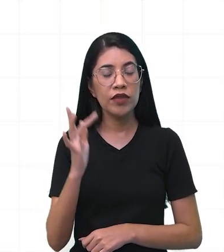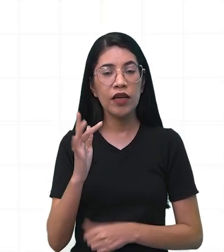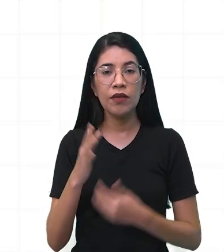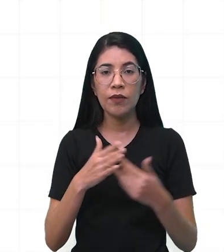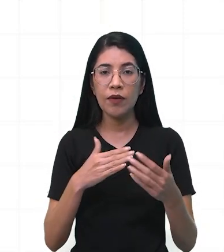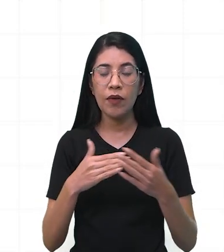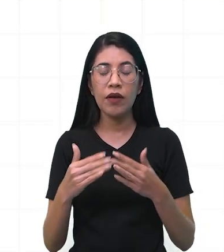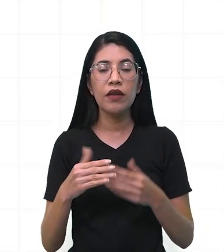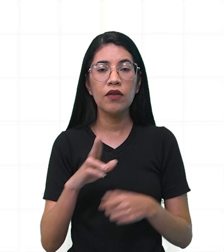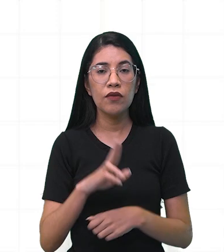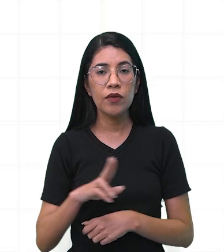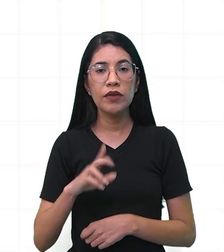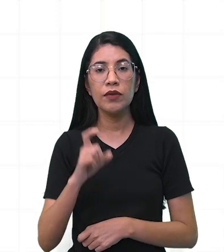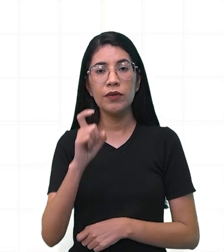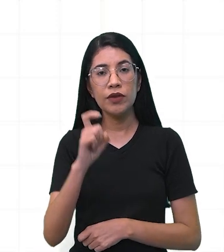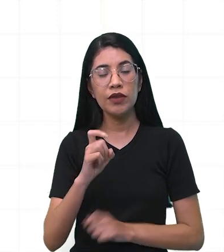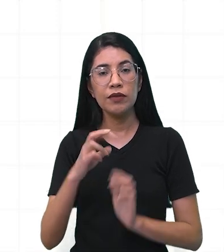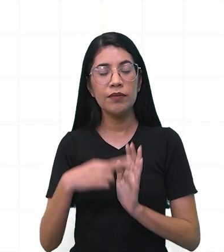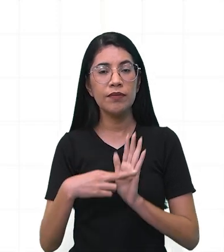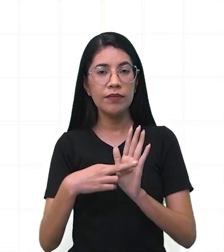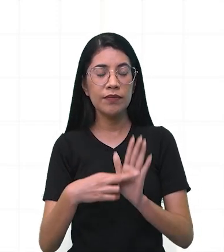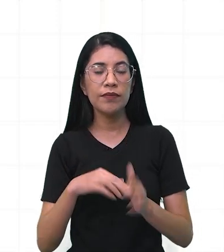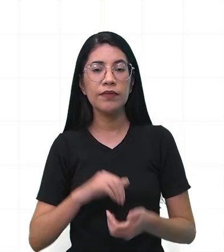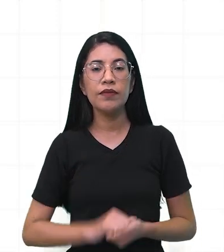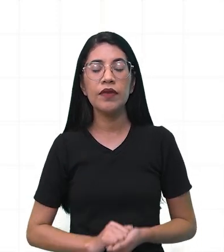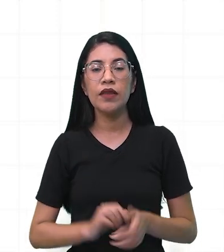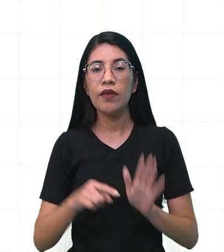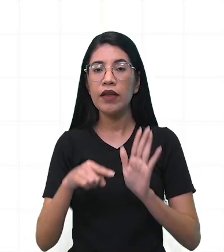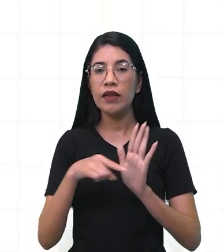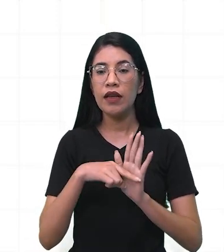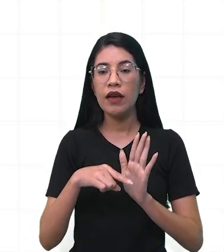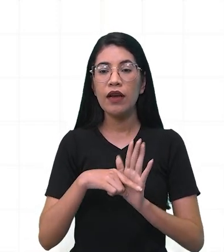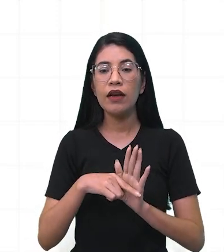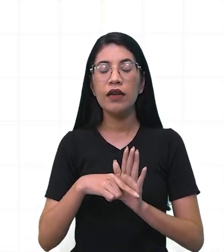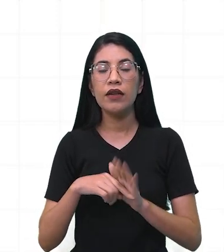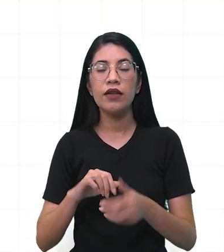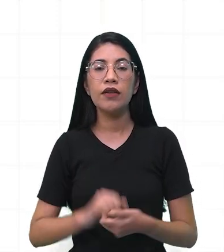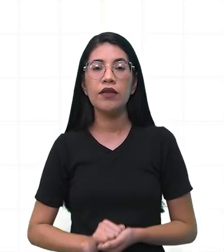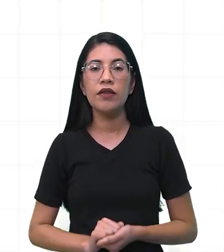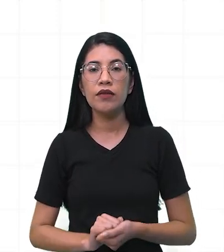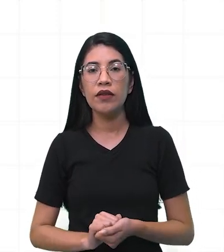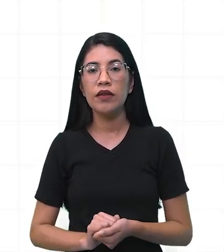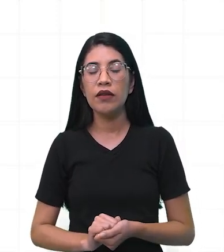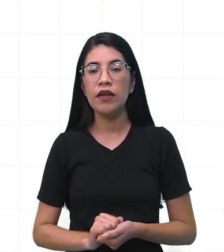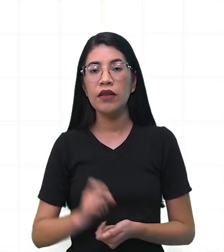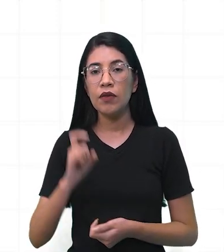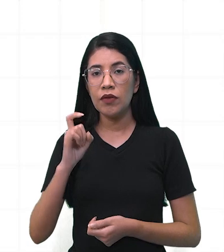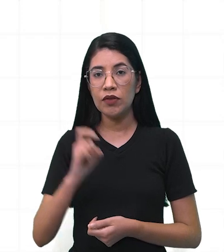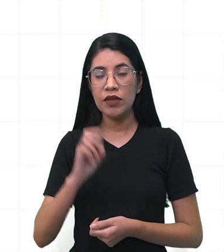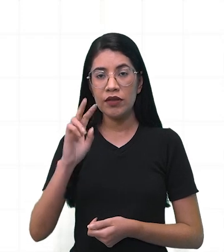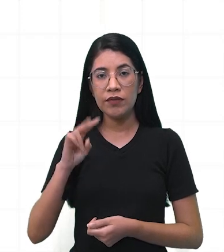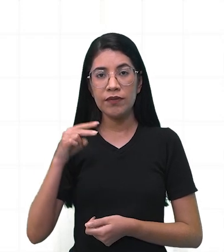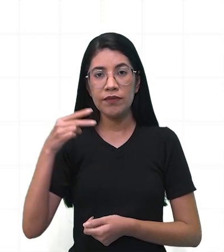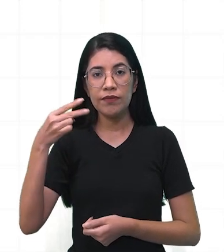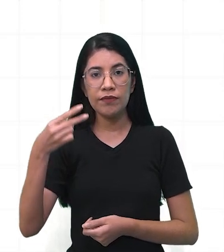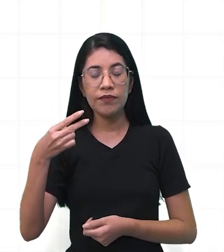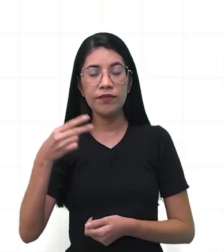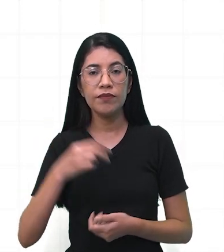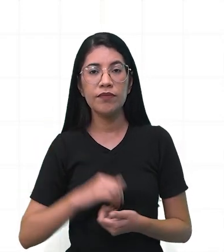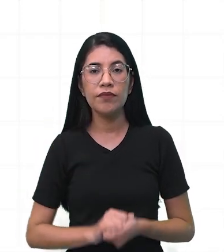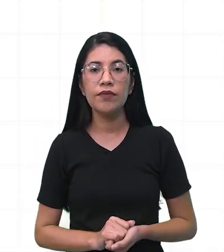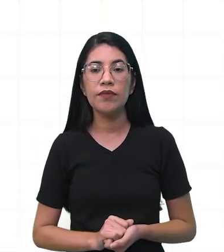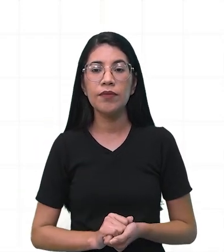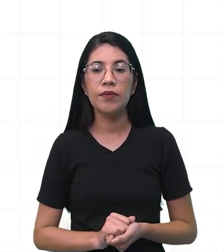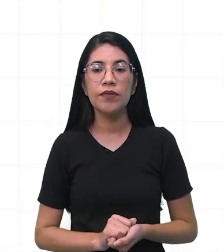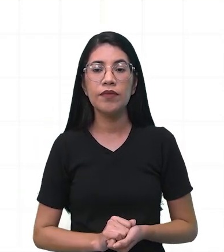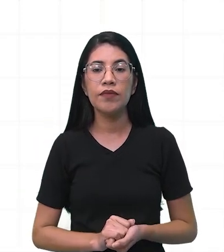vou chamar ele de x. A diferença entre um número e o seu quadrado. O quadrado de um número significa que